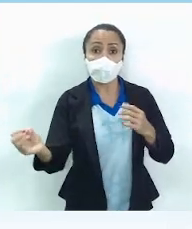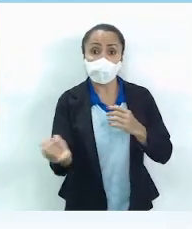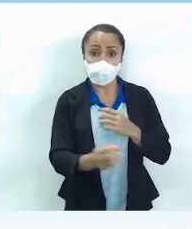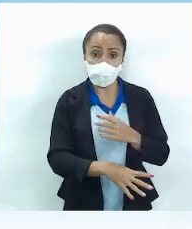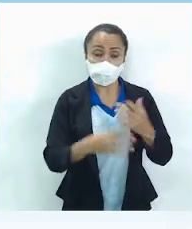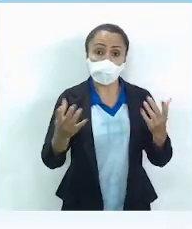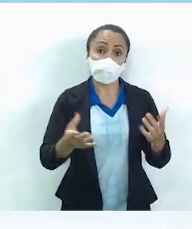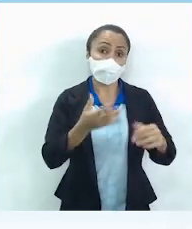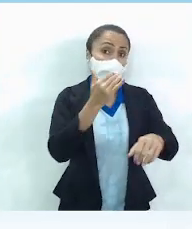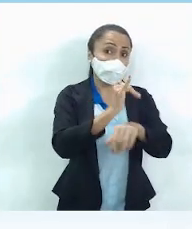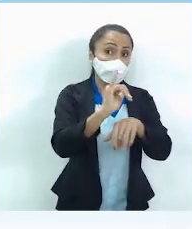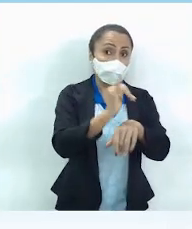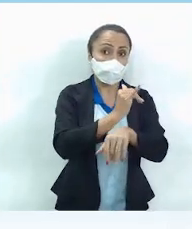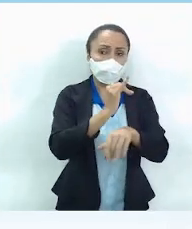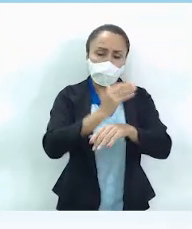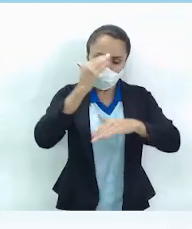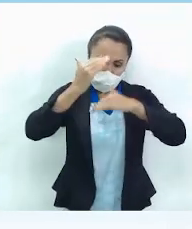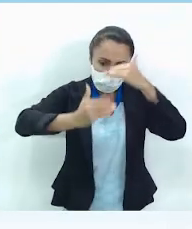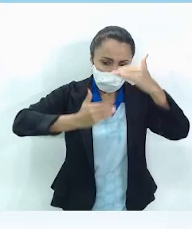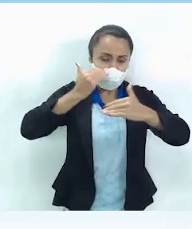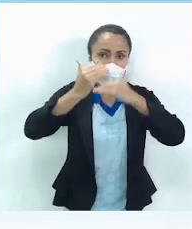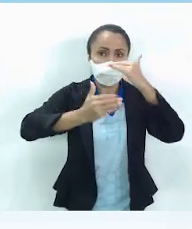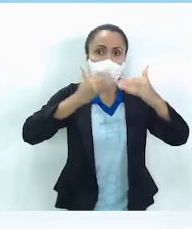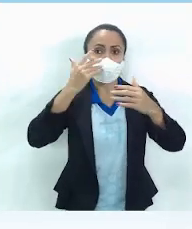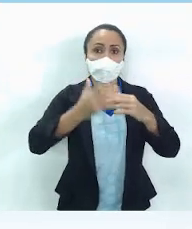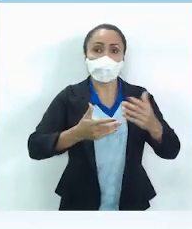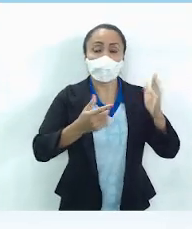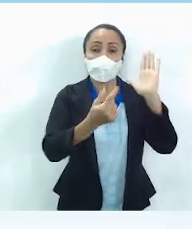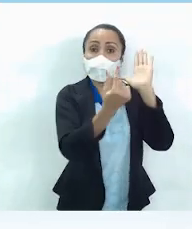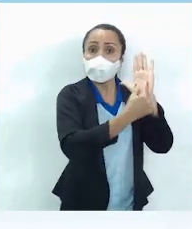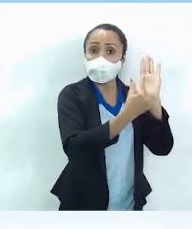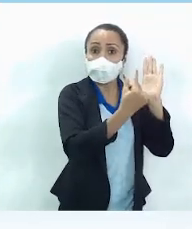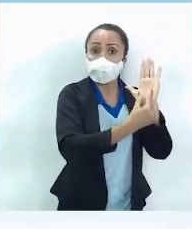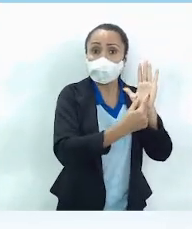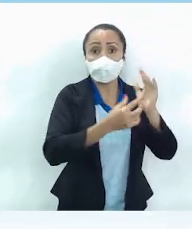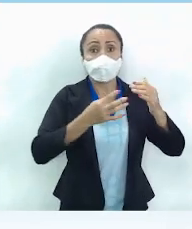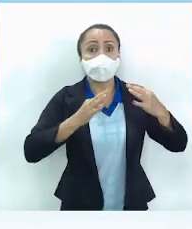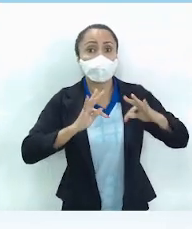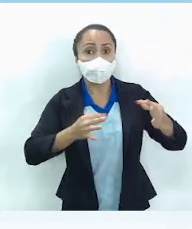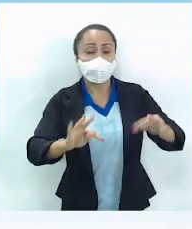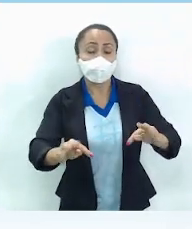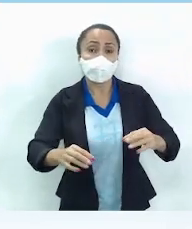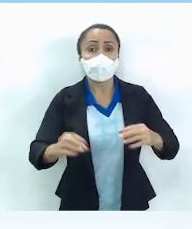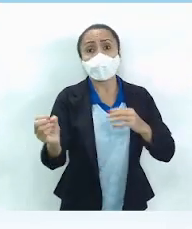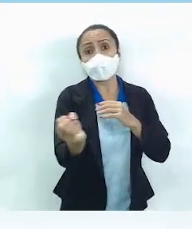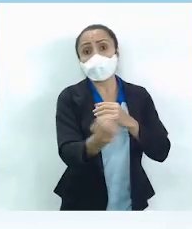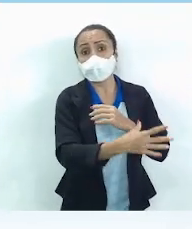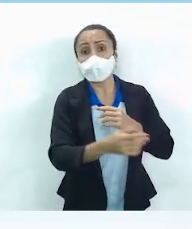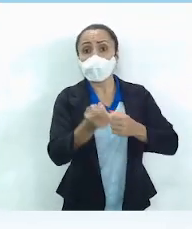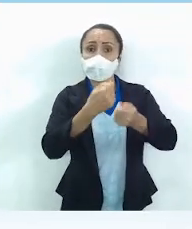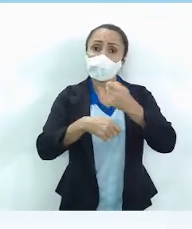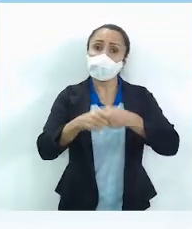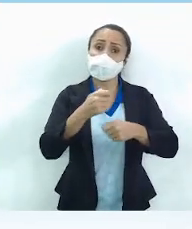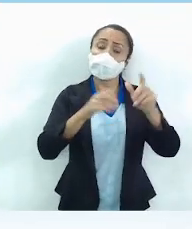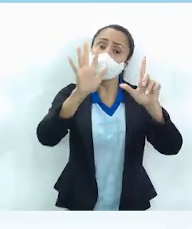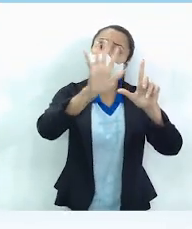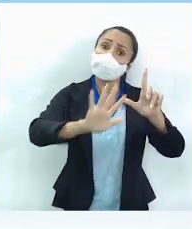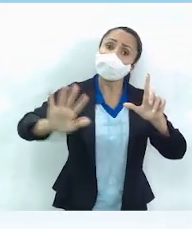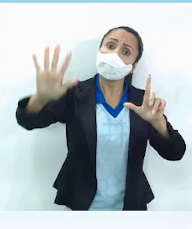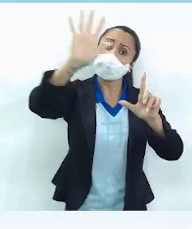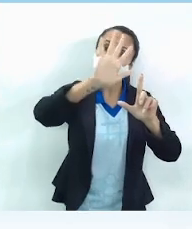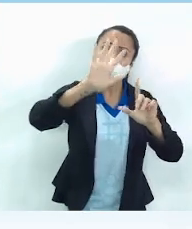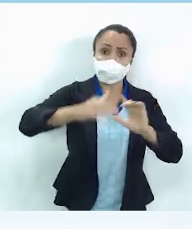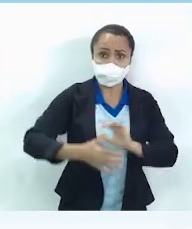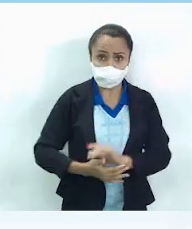de desenvolvedores de aplicativo, de tecnologia, é a nova economia digital. Né? É a